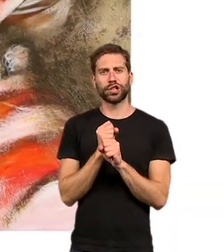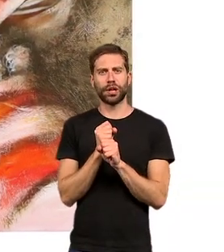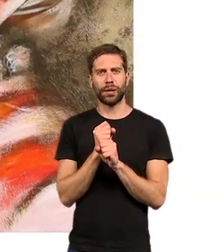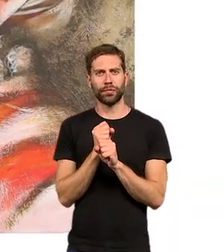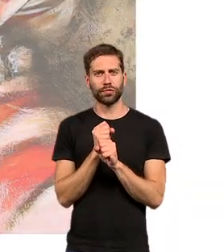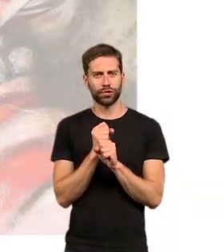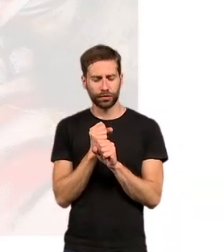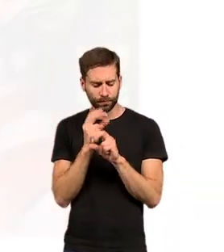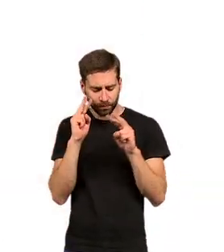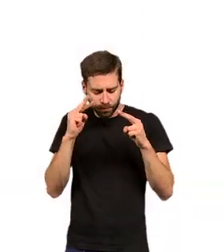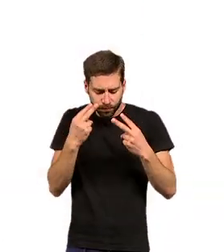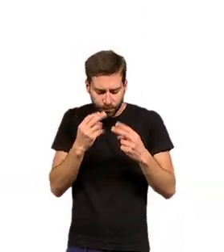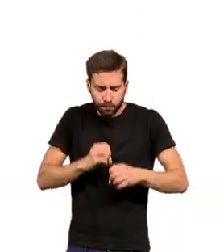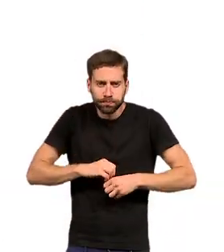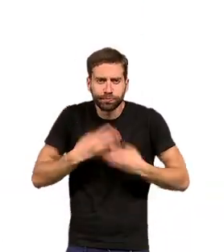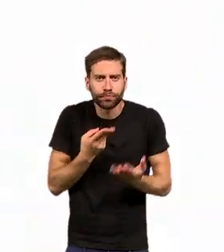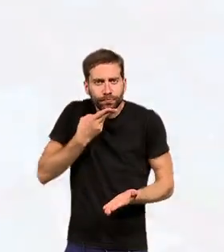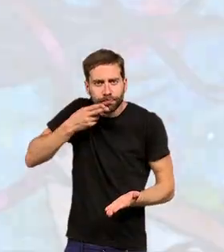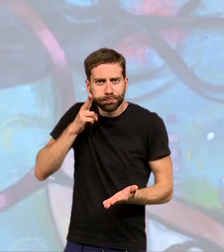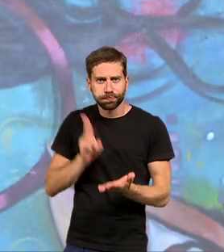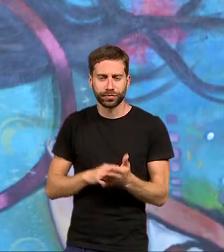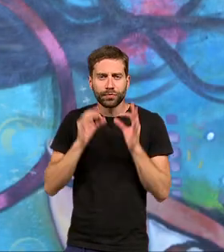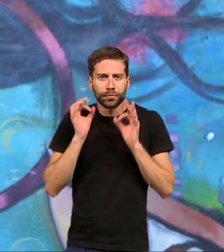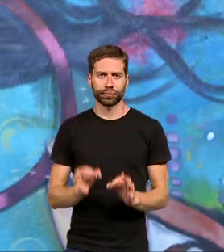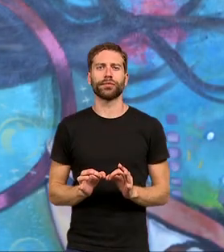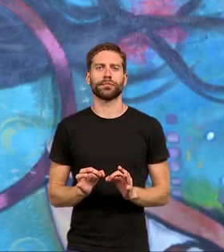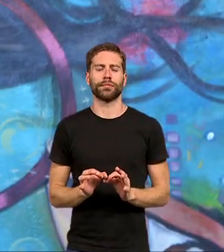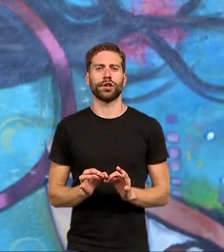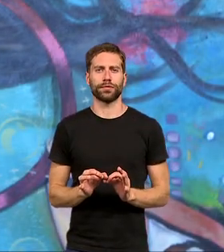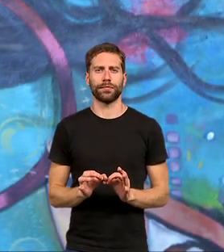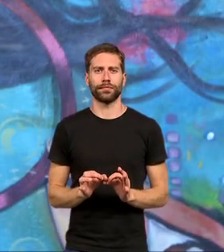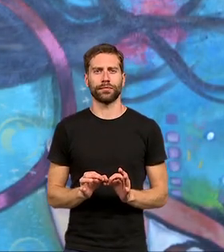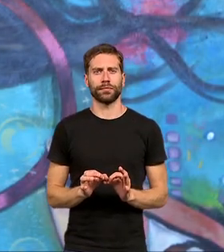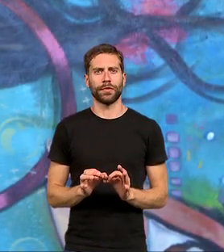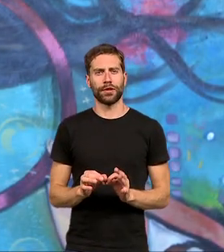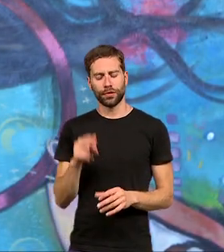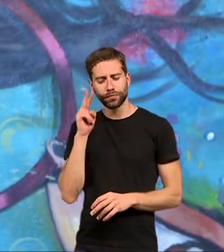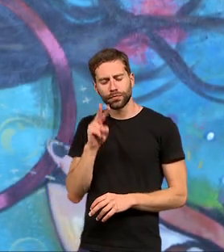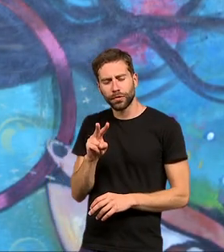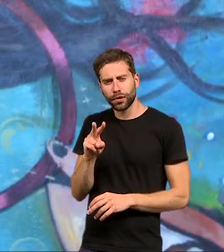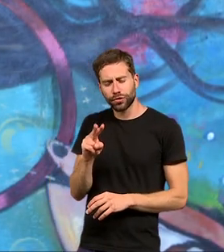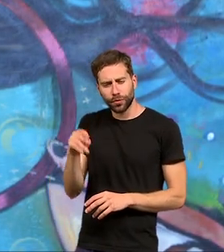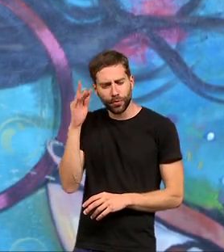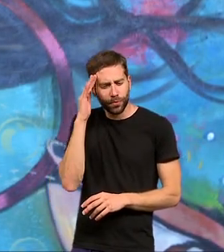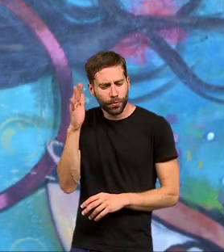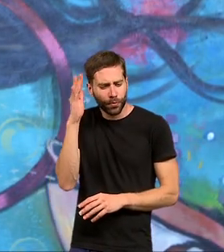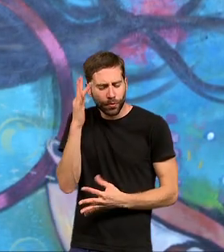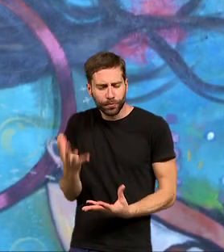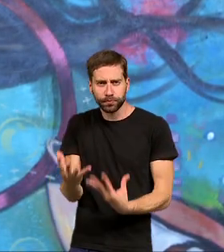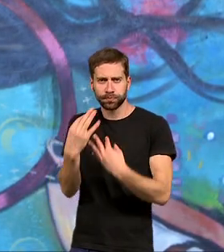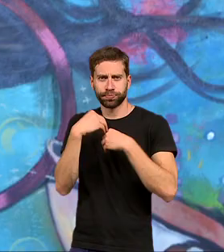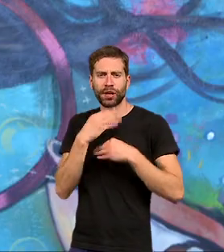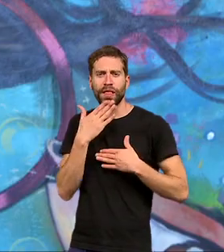com elas próprias. Elas são muito verdadeiras e por isso mesmo eu acho que me inspiro bastante nas crianças e nos